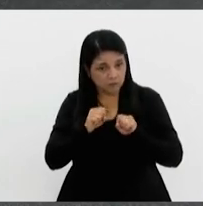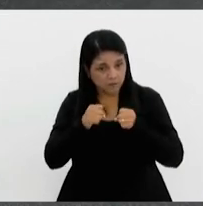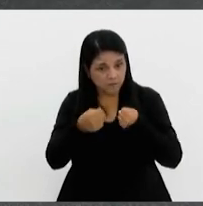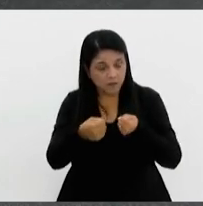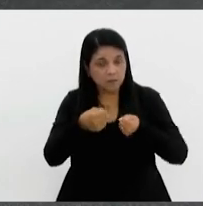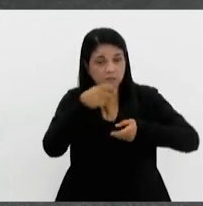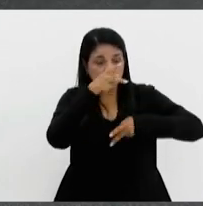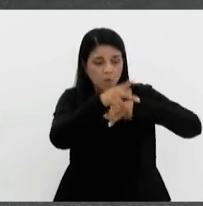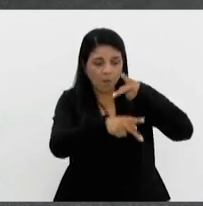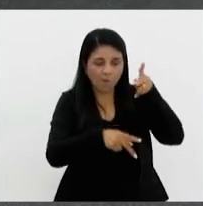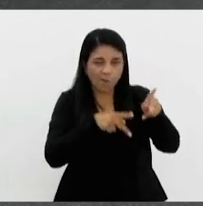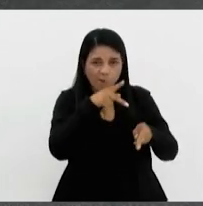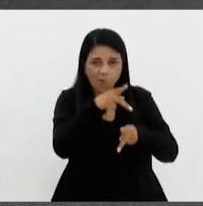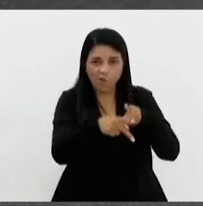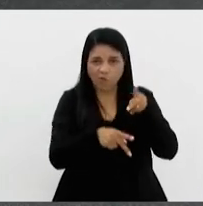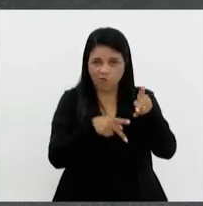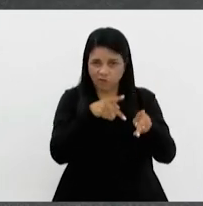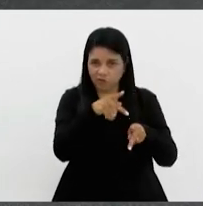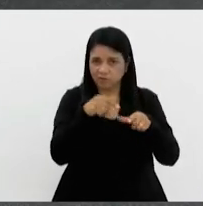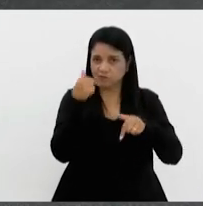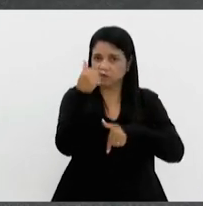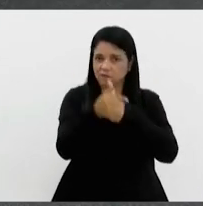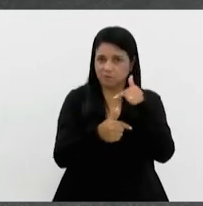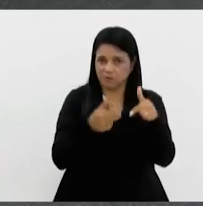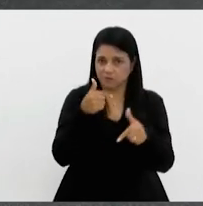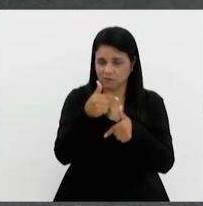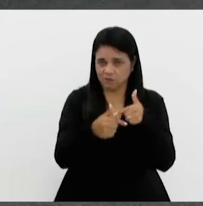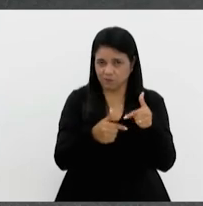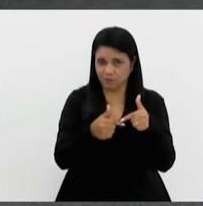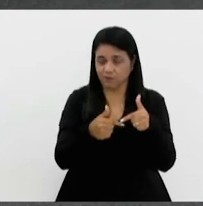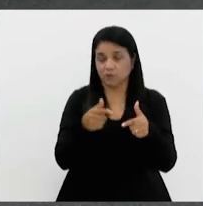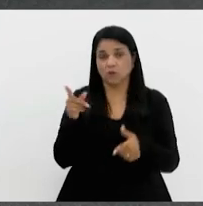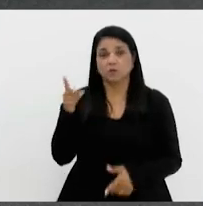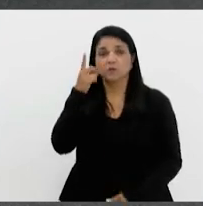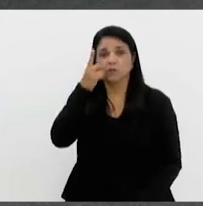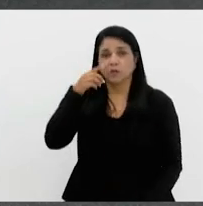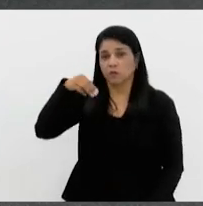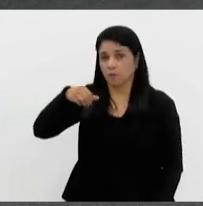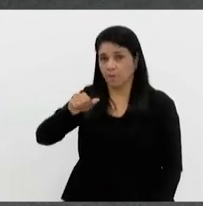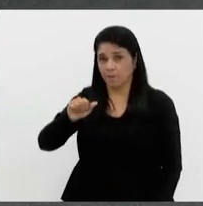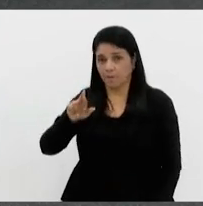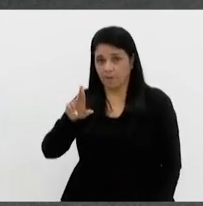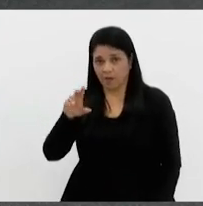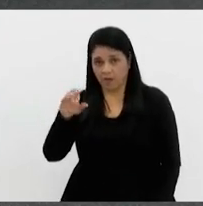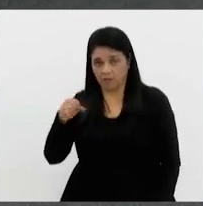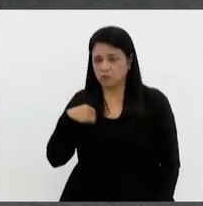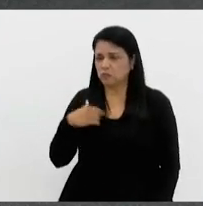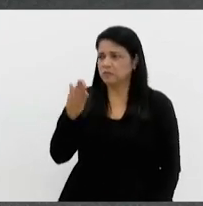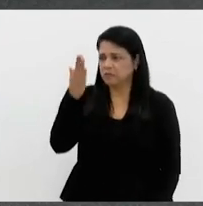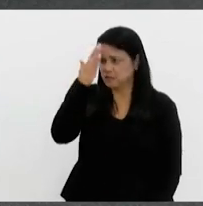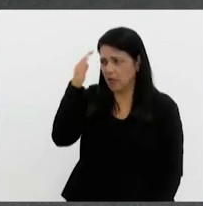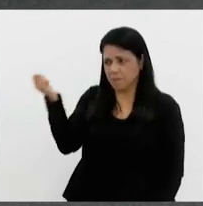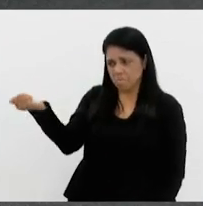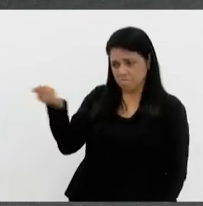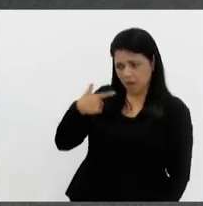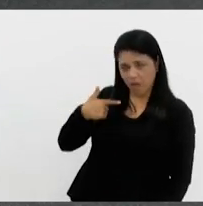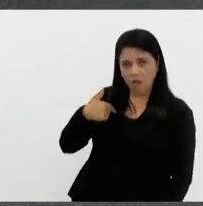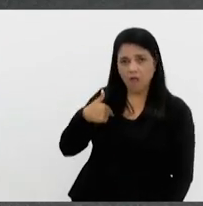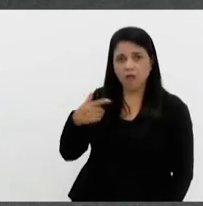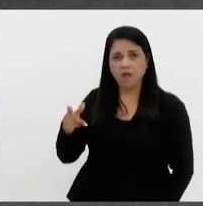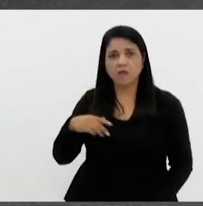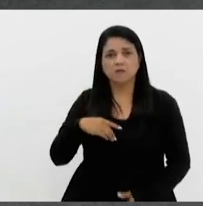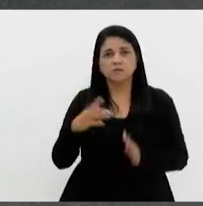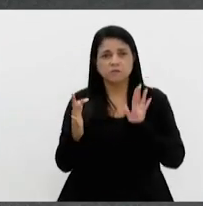povo trabalhador. Deputado Márcio Galberto sabe melhor do que eu que